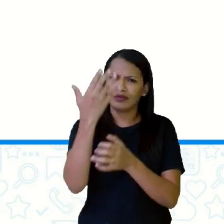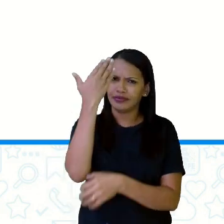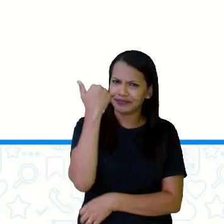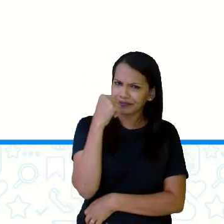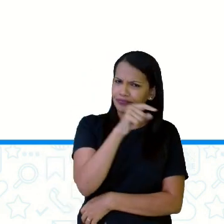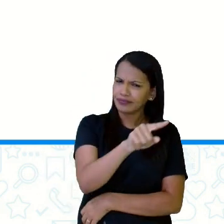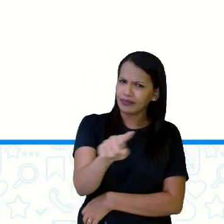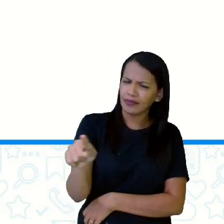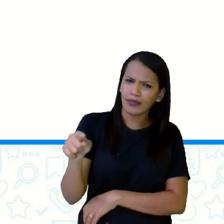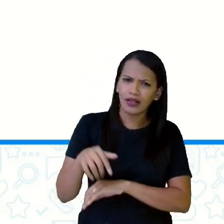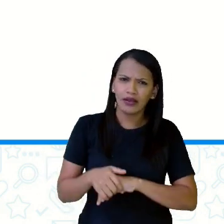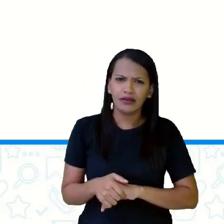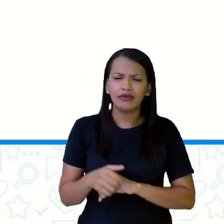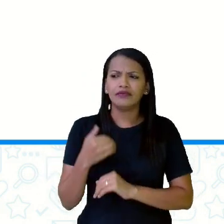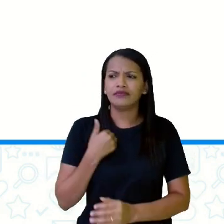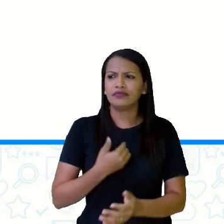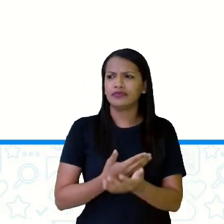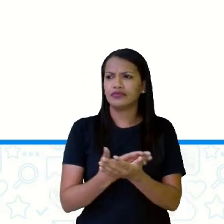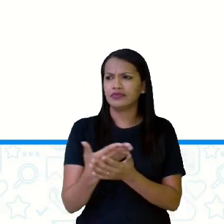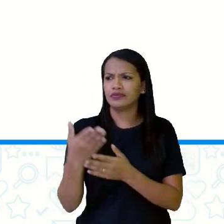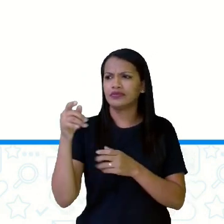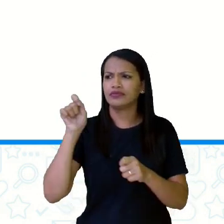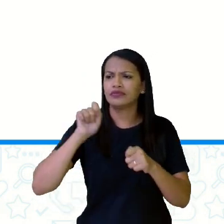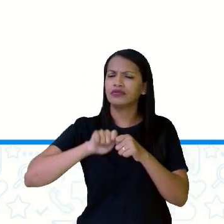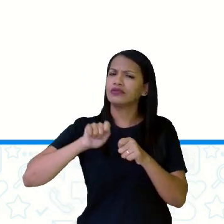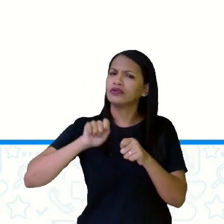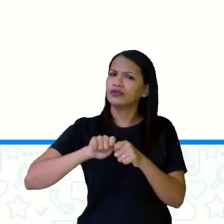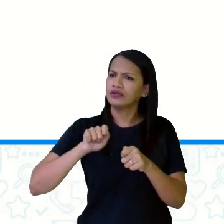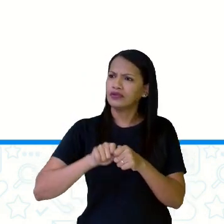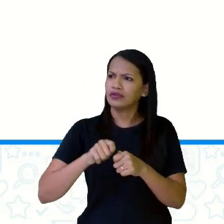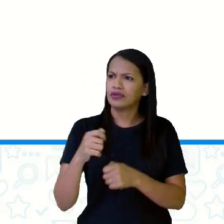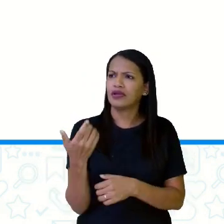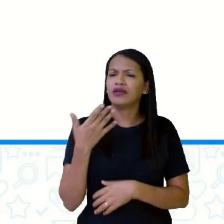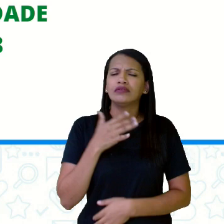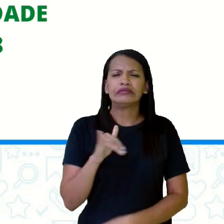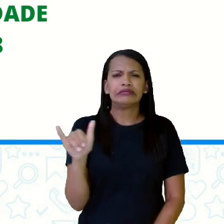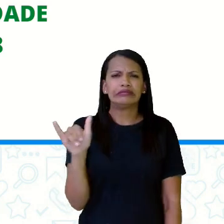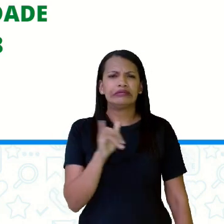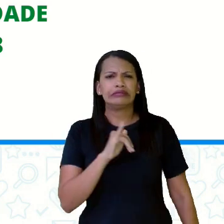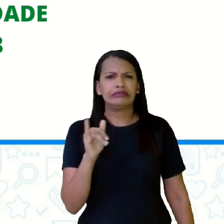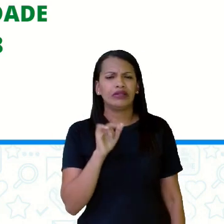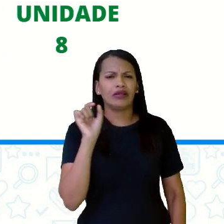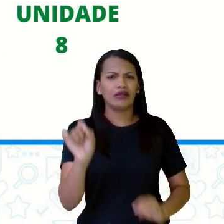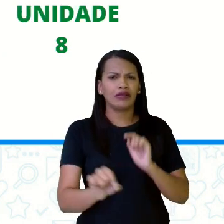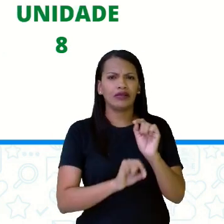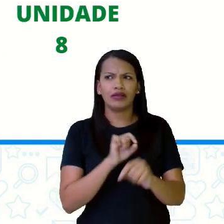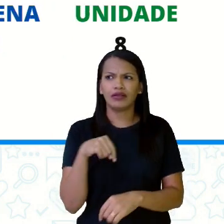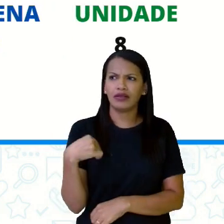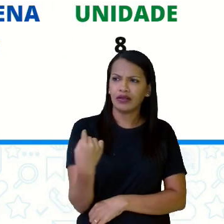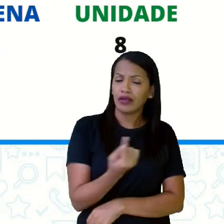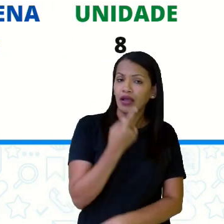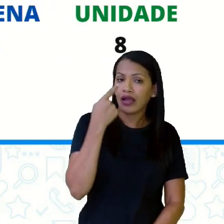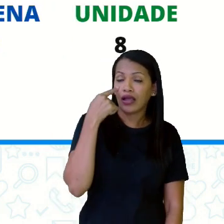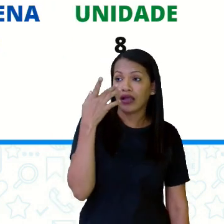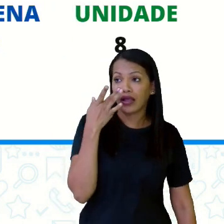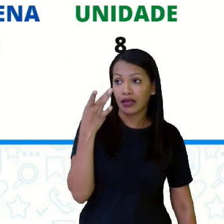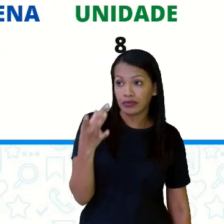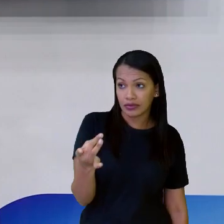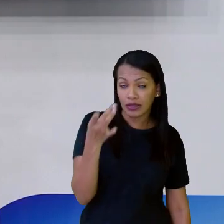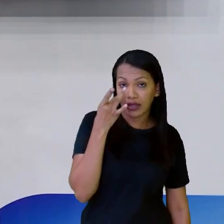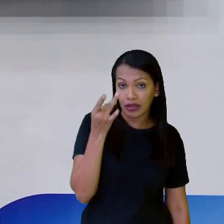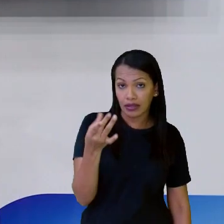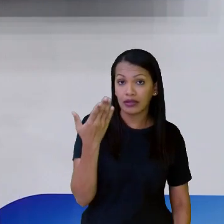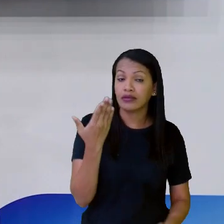de você. Vou começar fazendo essa, bem tranquilinha, que é para a gente prestar